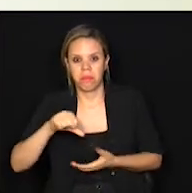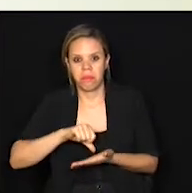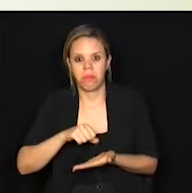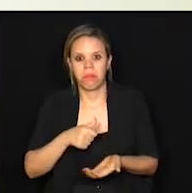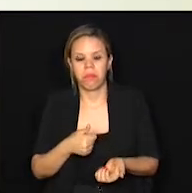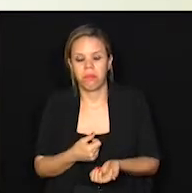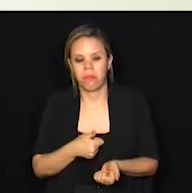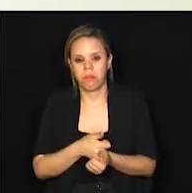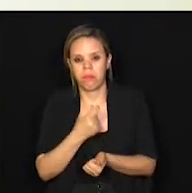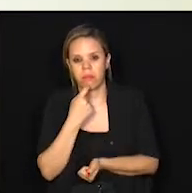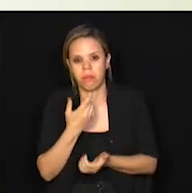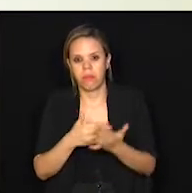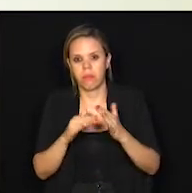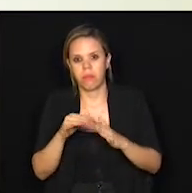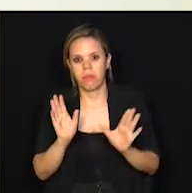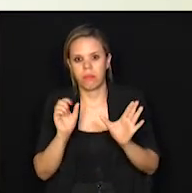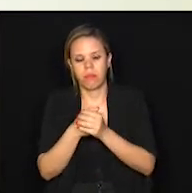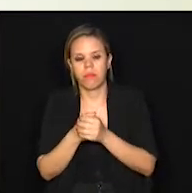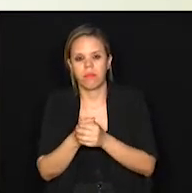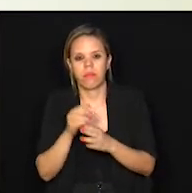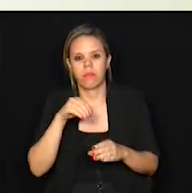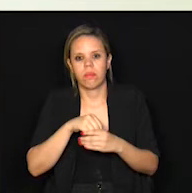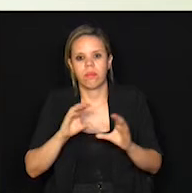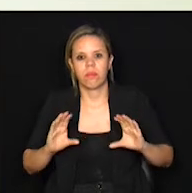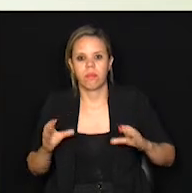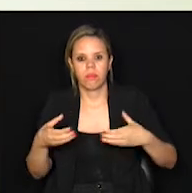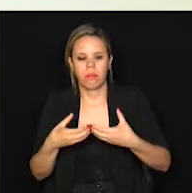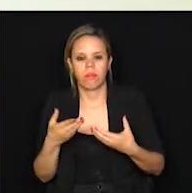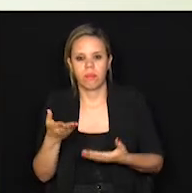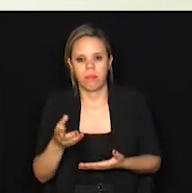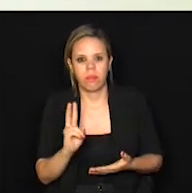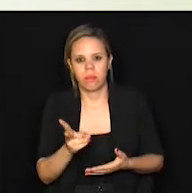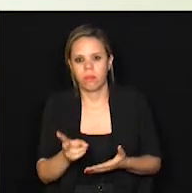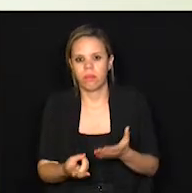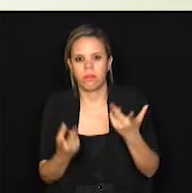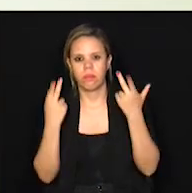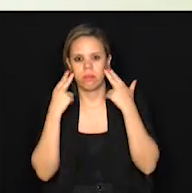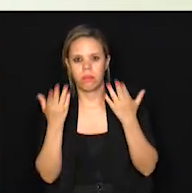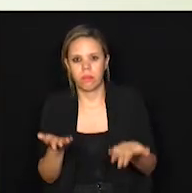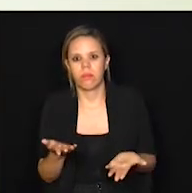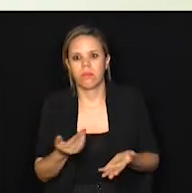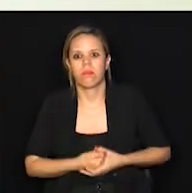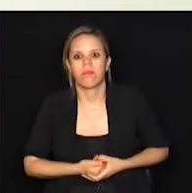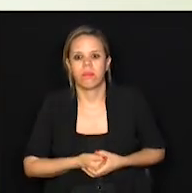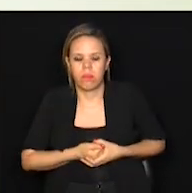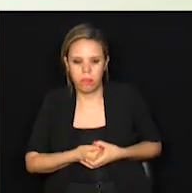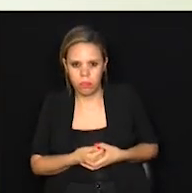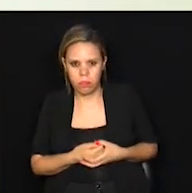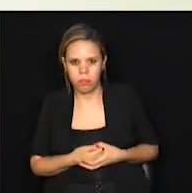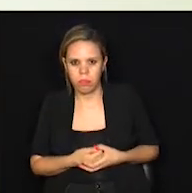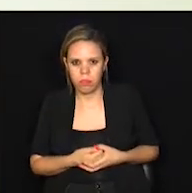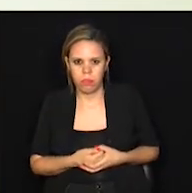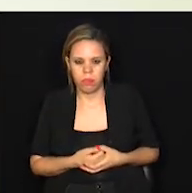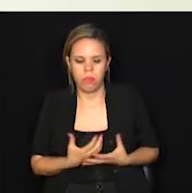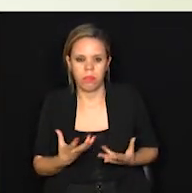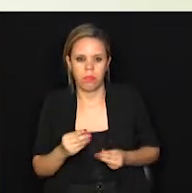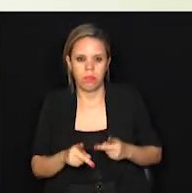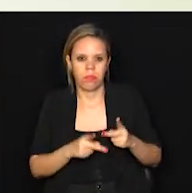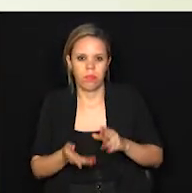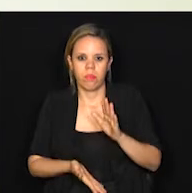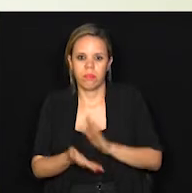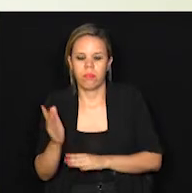famílias pertencentes a grupo de risco, proibido o retorno de profissionais de grupo de risco, ou seja, acima de 60 anos e ou portadores,